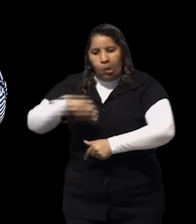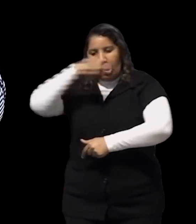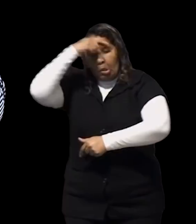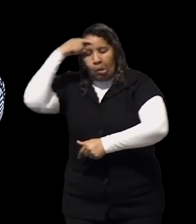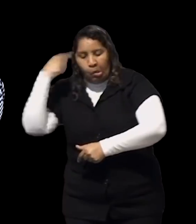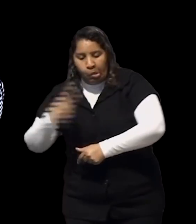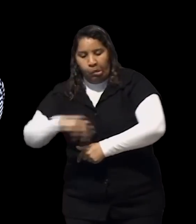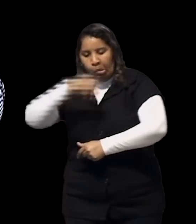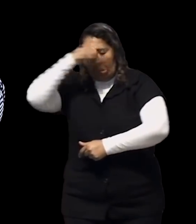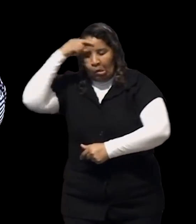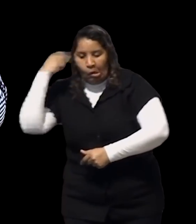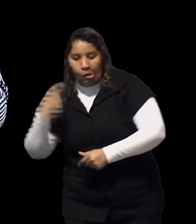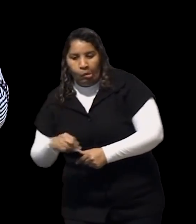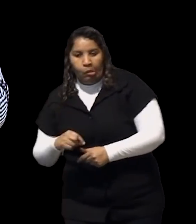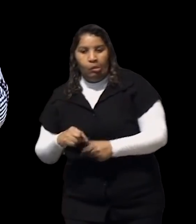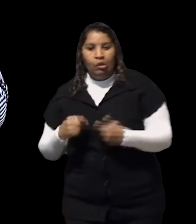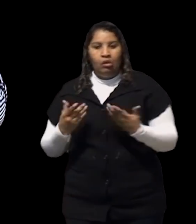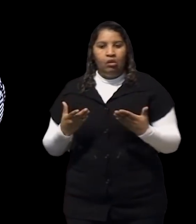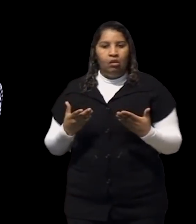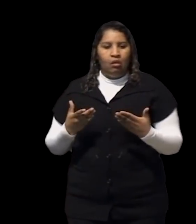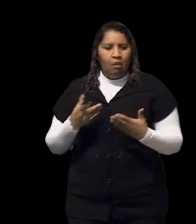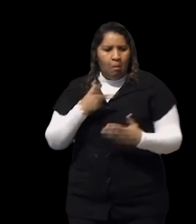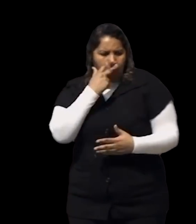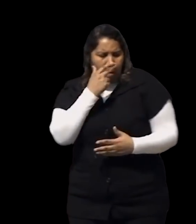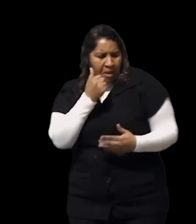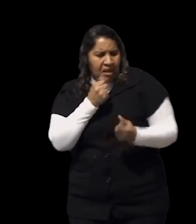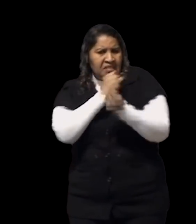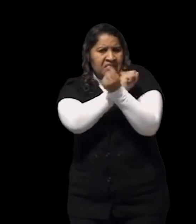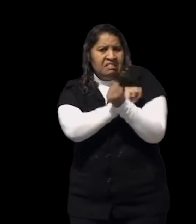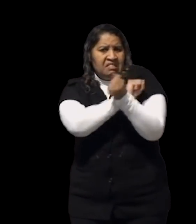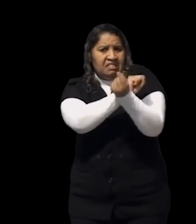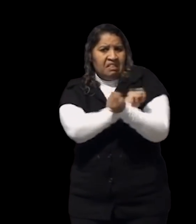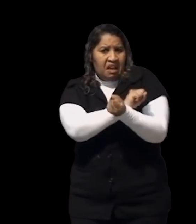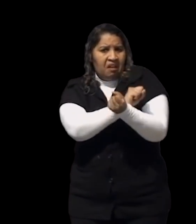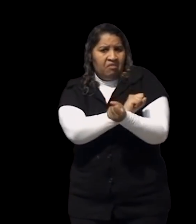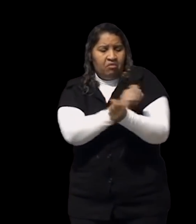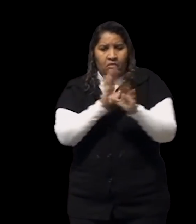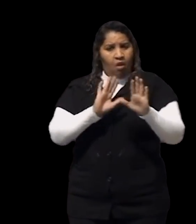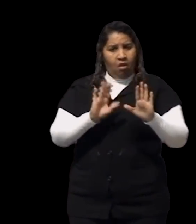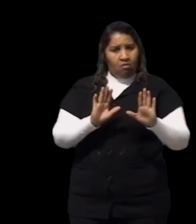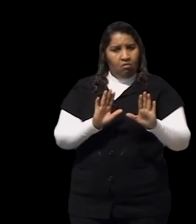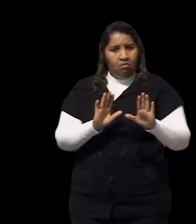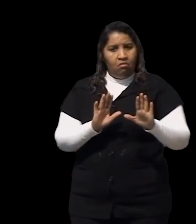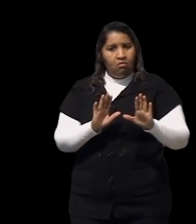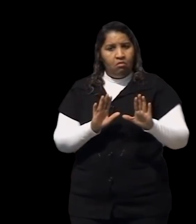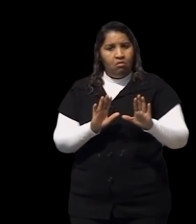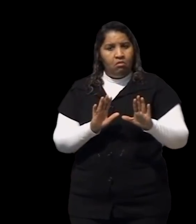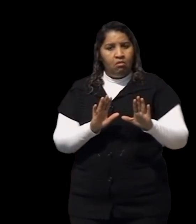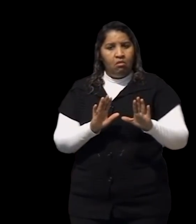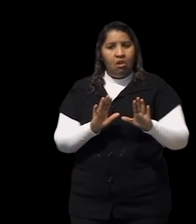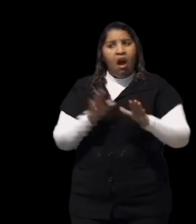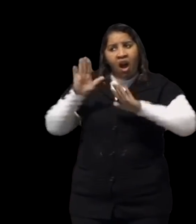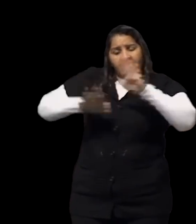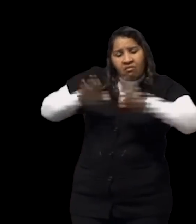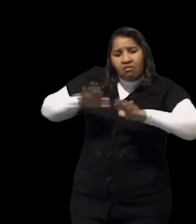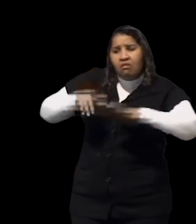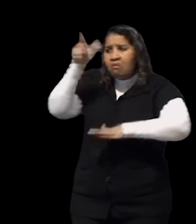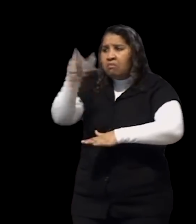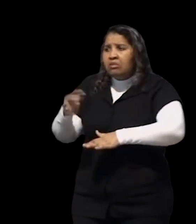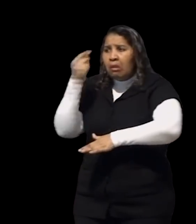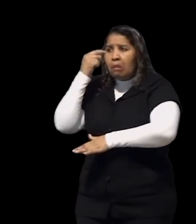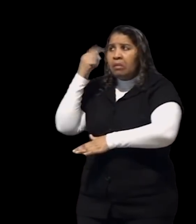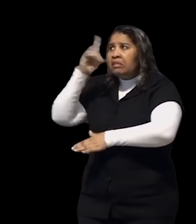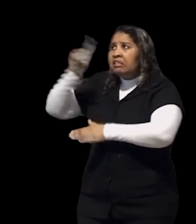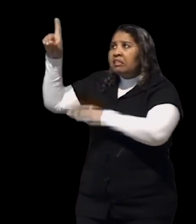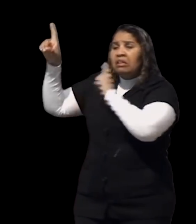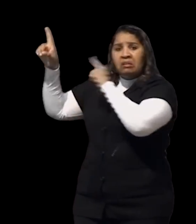um escravizador ambas são distorcidas mas todas as células são expressões